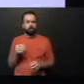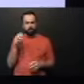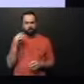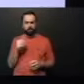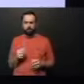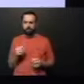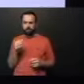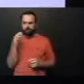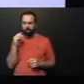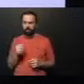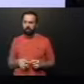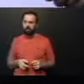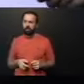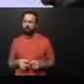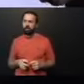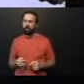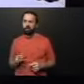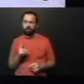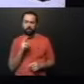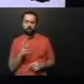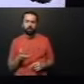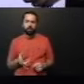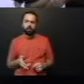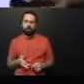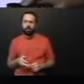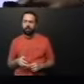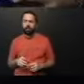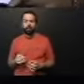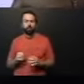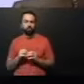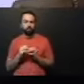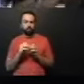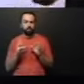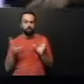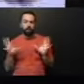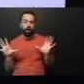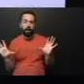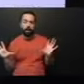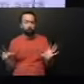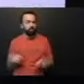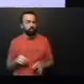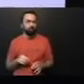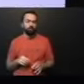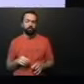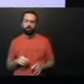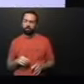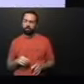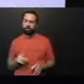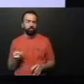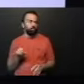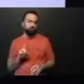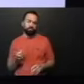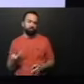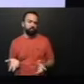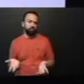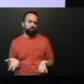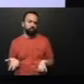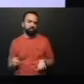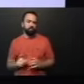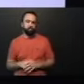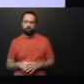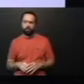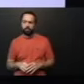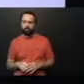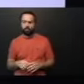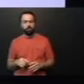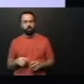lado da linha. E a resposta dela foi clara, ela obteve? Não, né? Olha só.